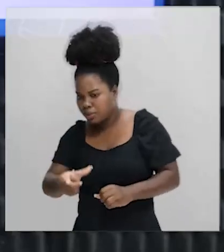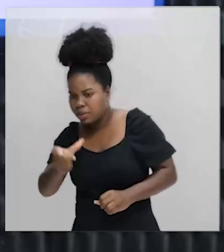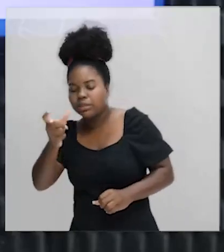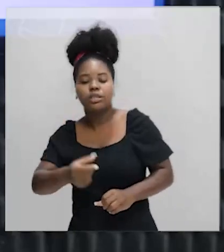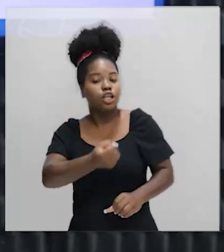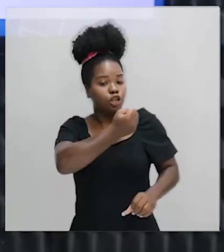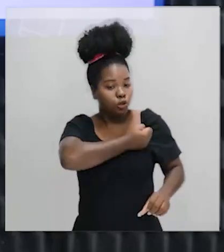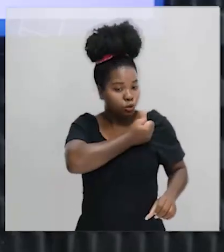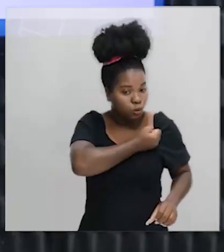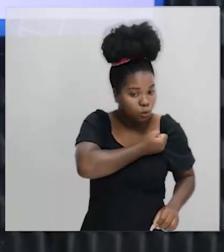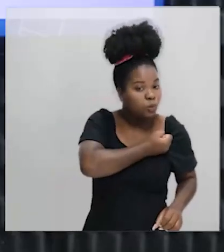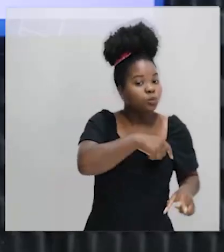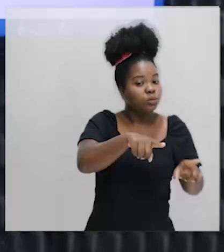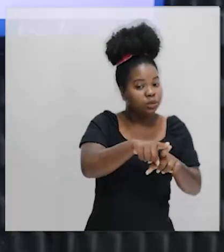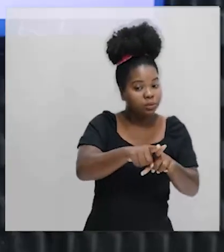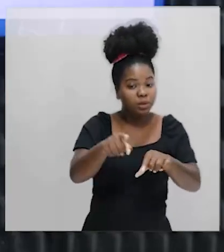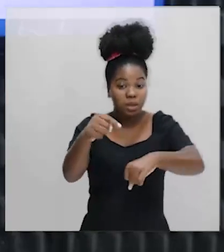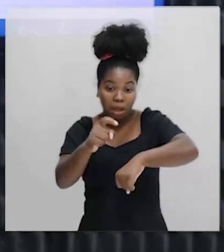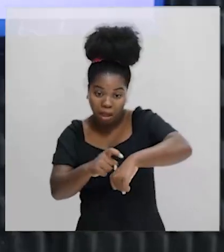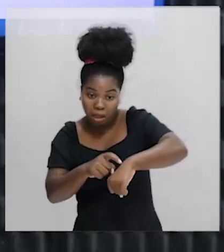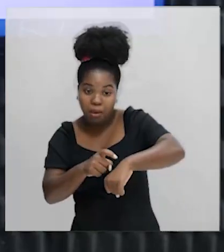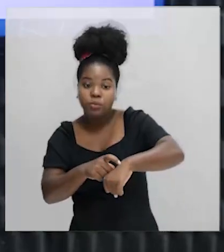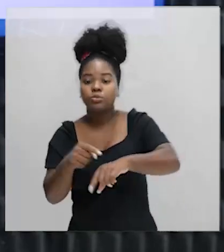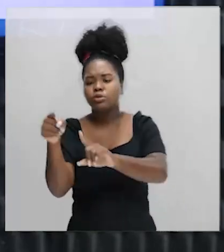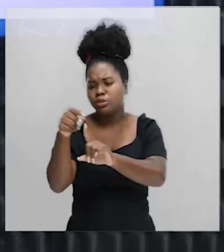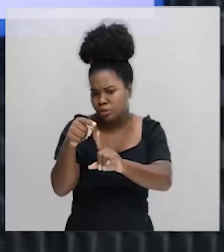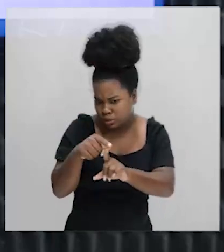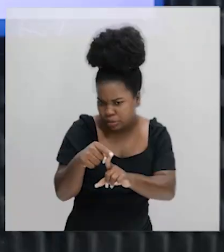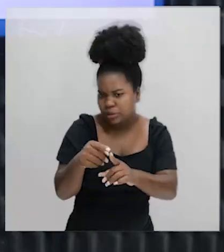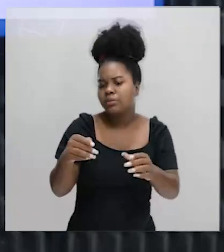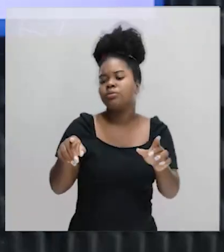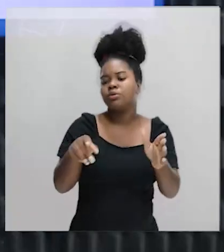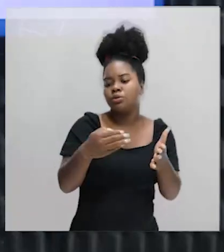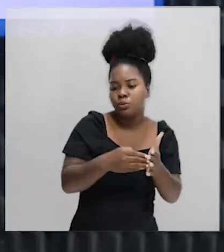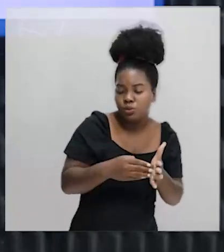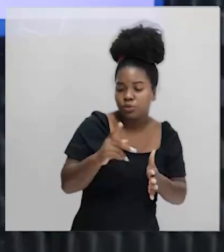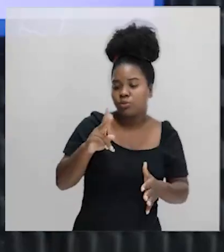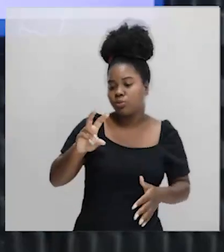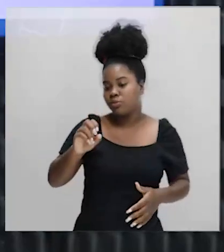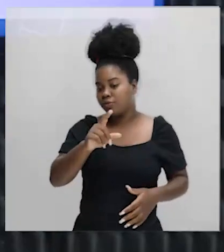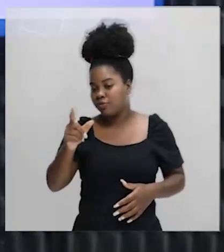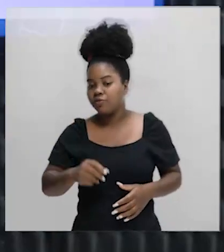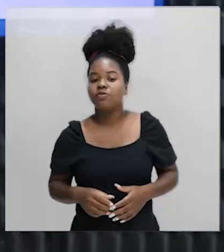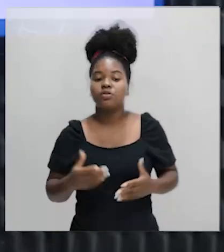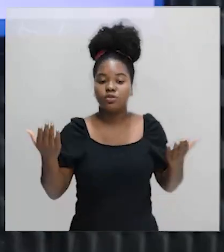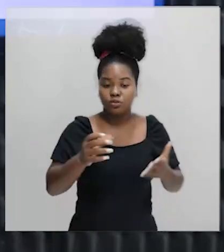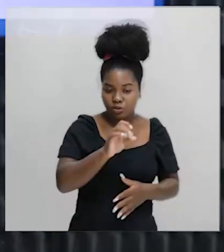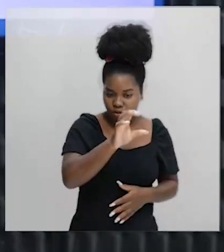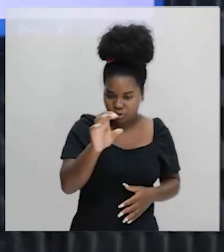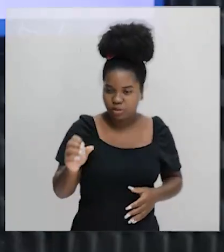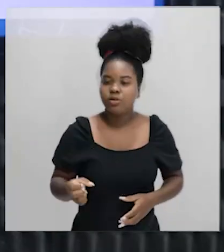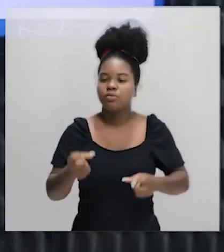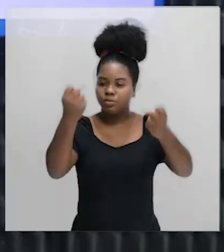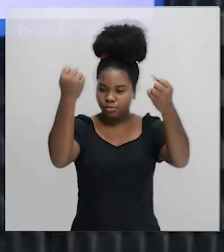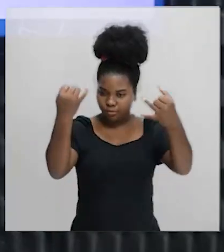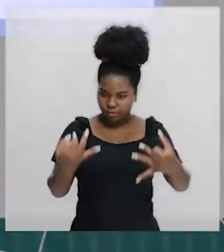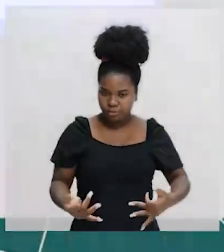em número, em tempo, em modo e também em voz. Então, vamos ver cada uma dessas